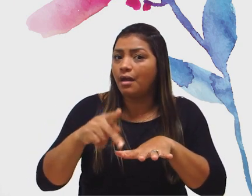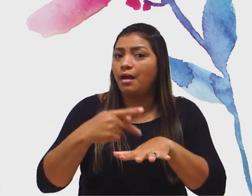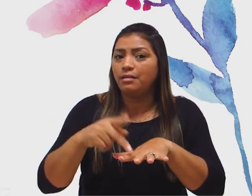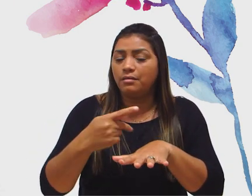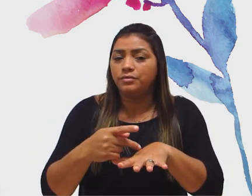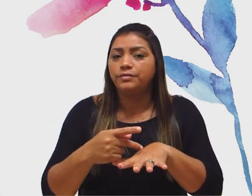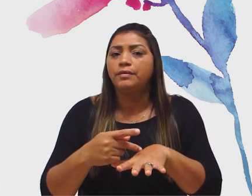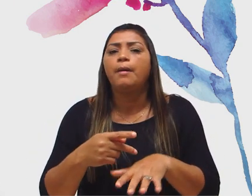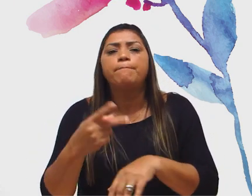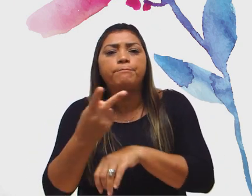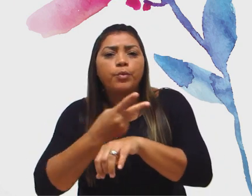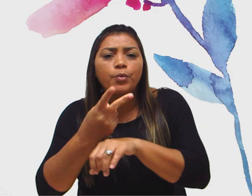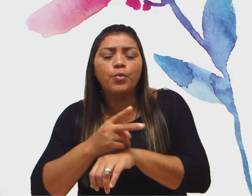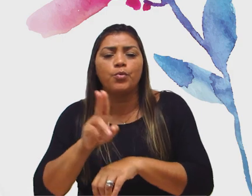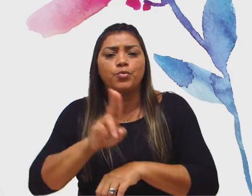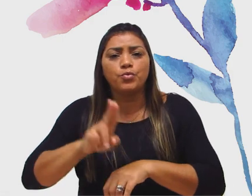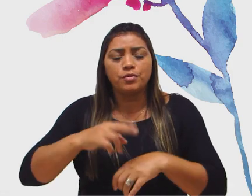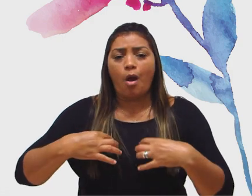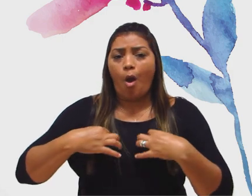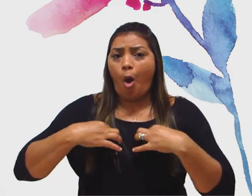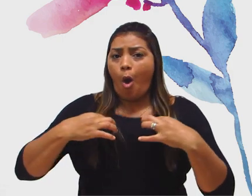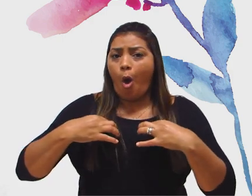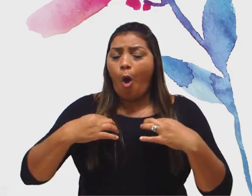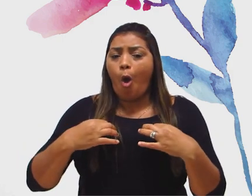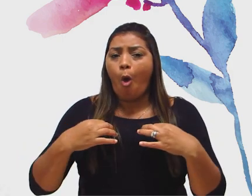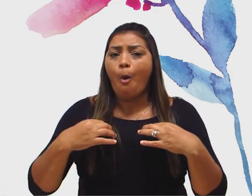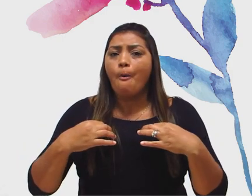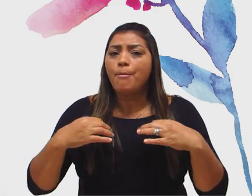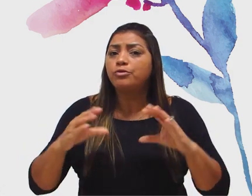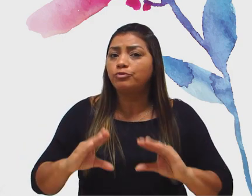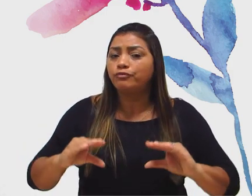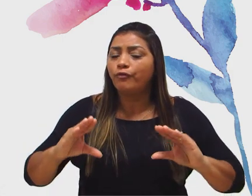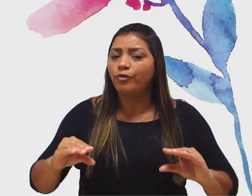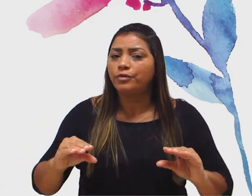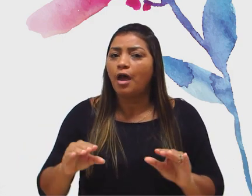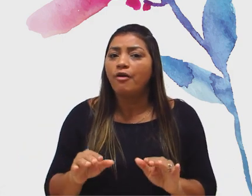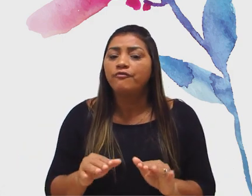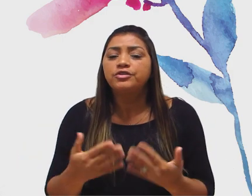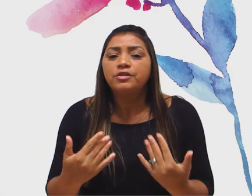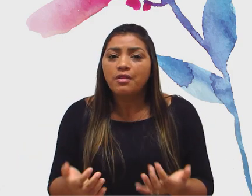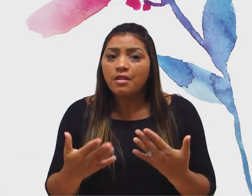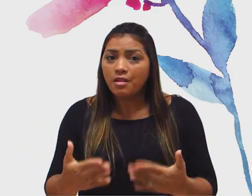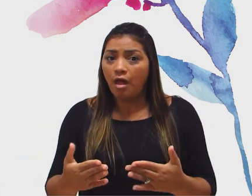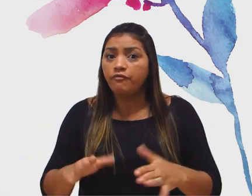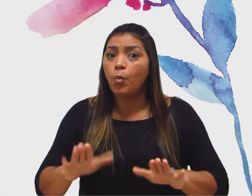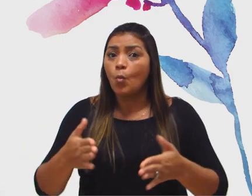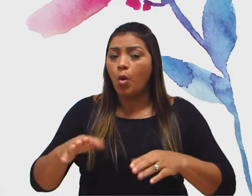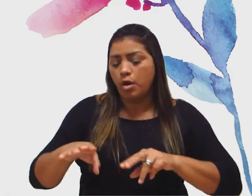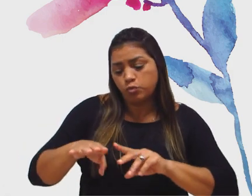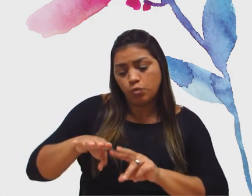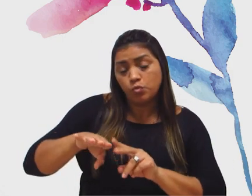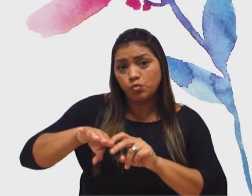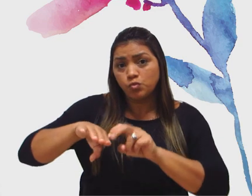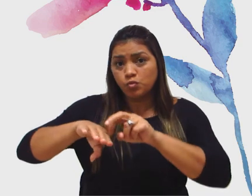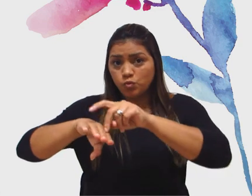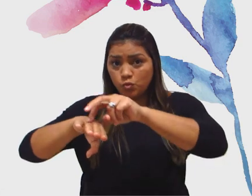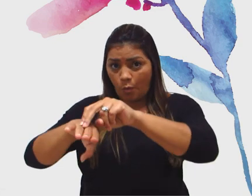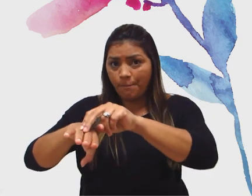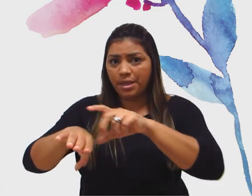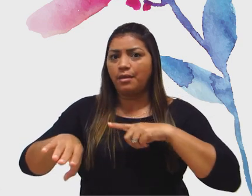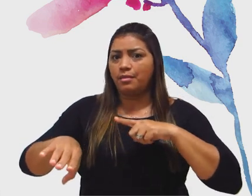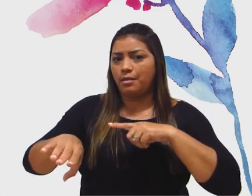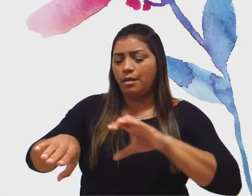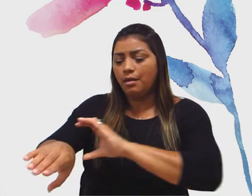chinelos. Procure usar roupas confortáveis ao subir e descer escadas. Procure usar sempre o auxílio